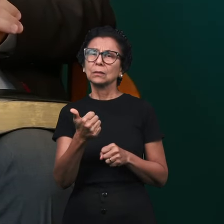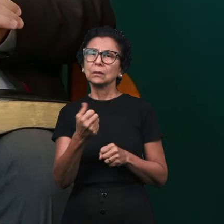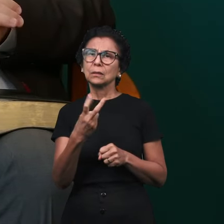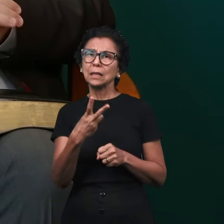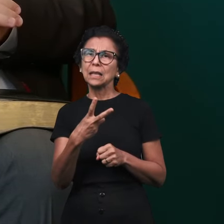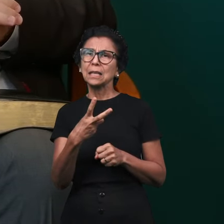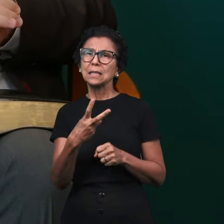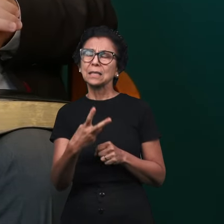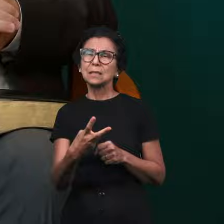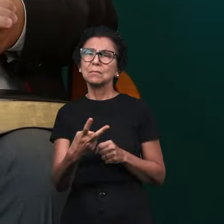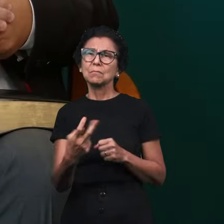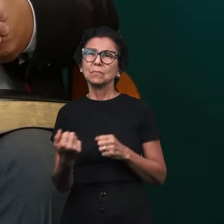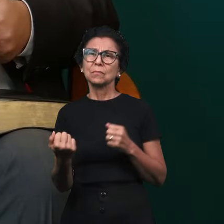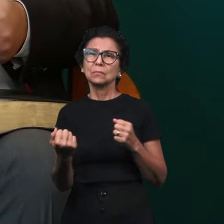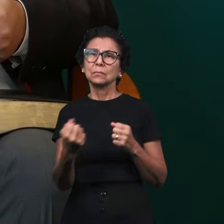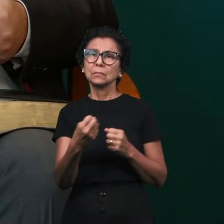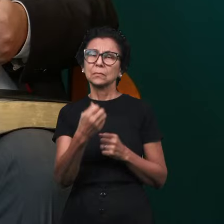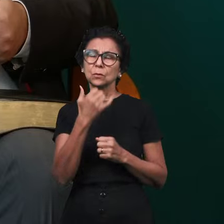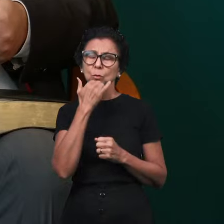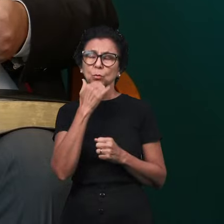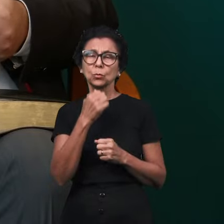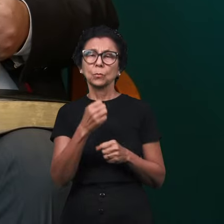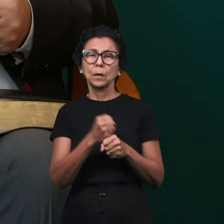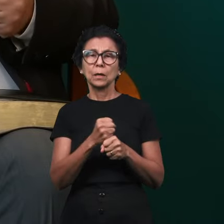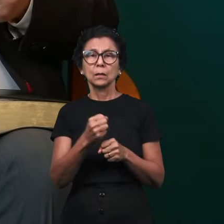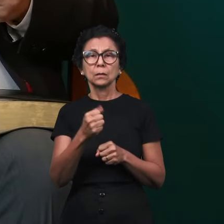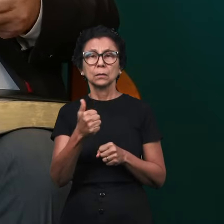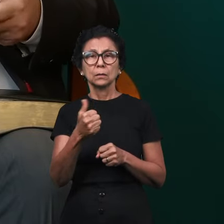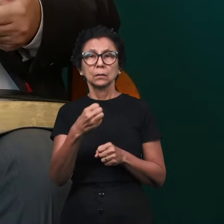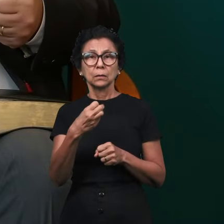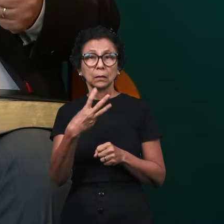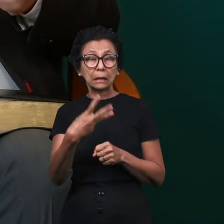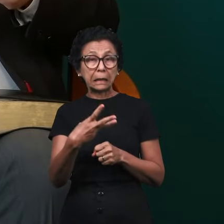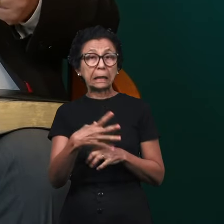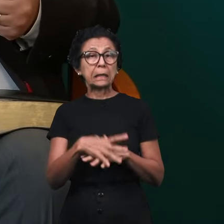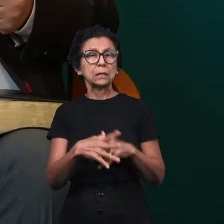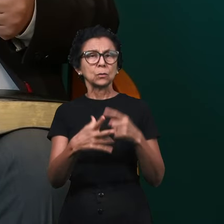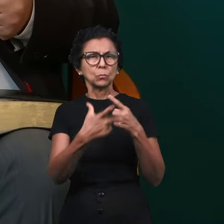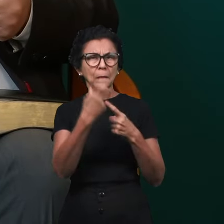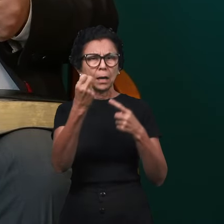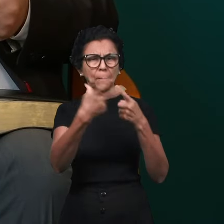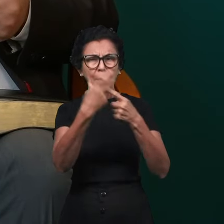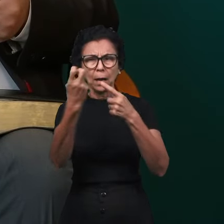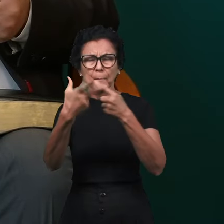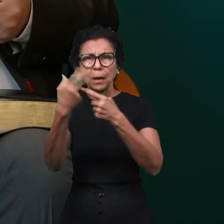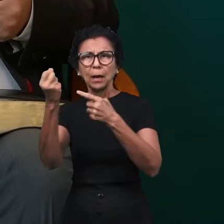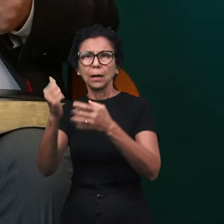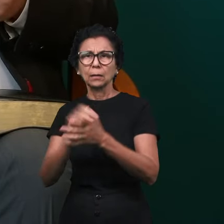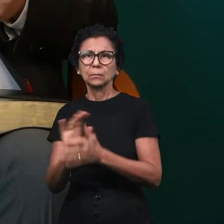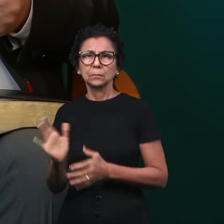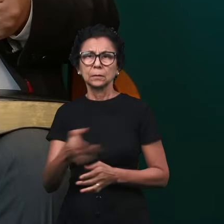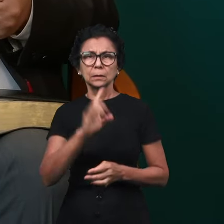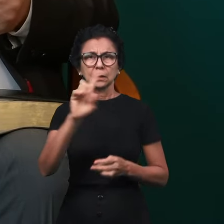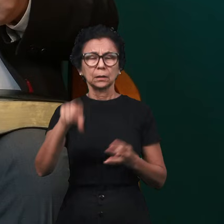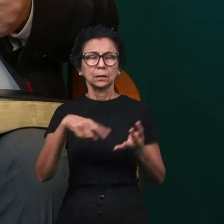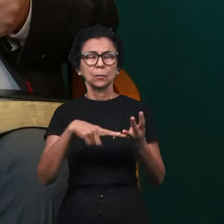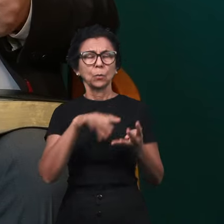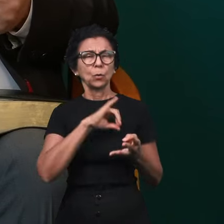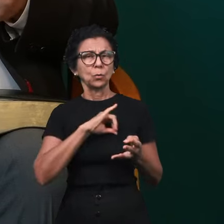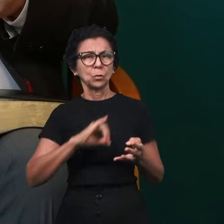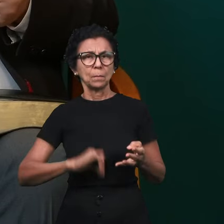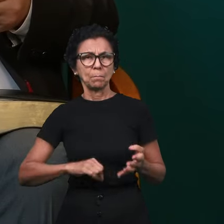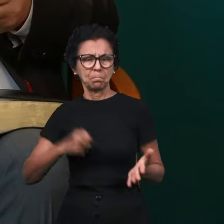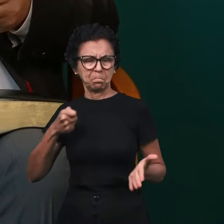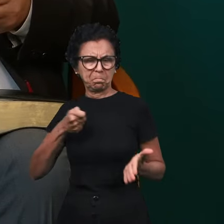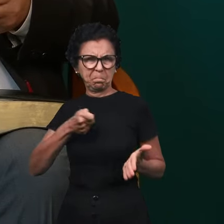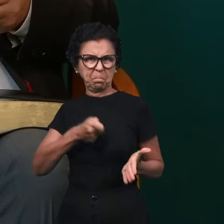dos 40. Depois, então, veio o romano, que era a perna de ferro, um império duro, rígido,